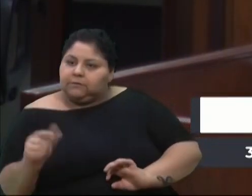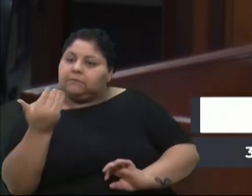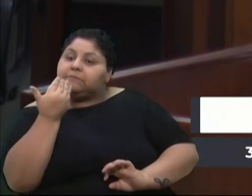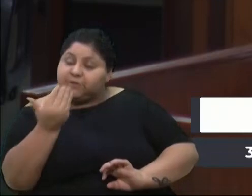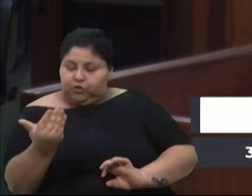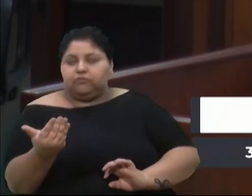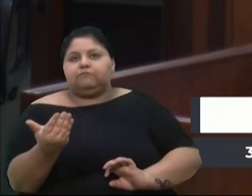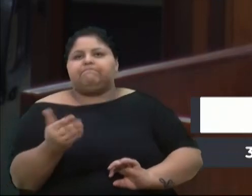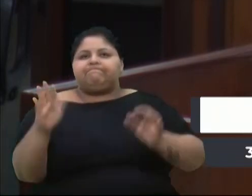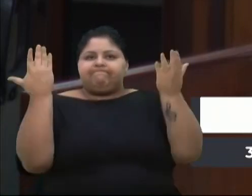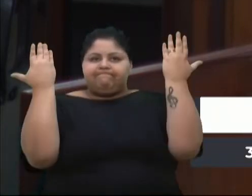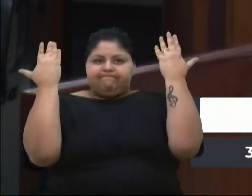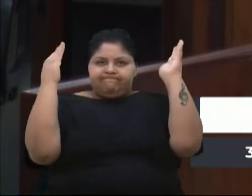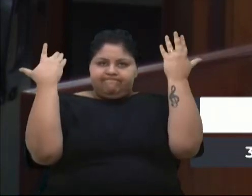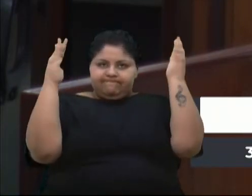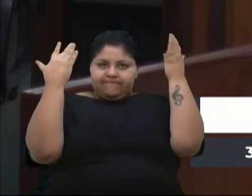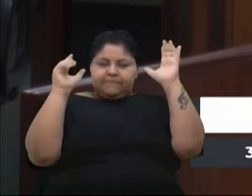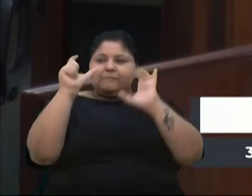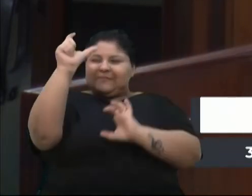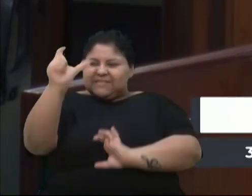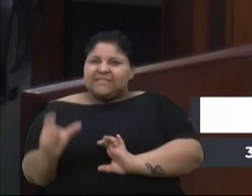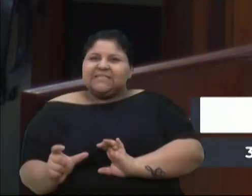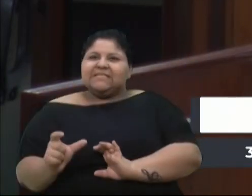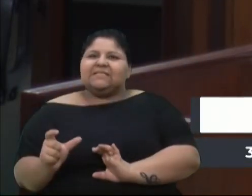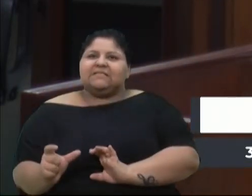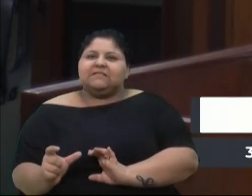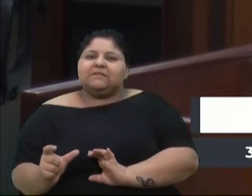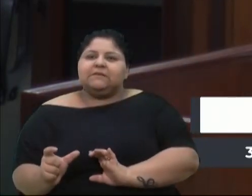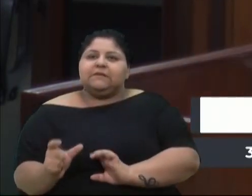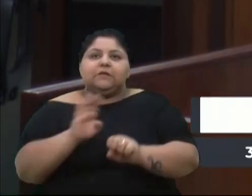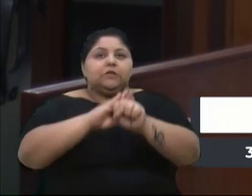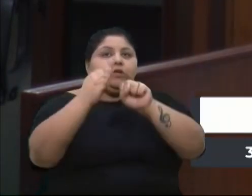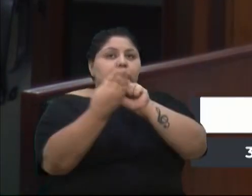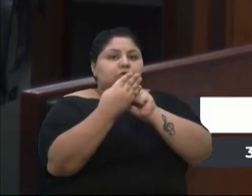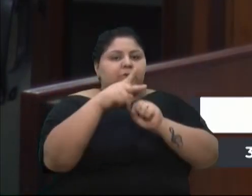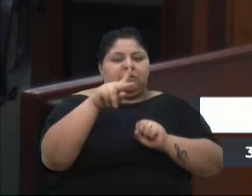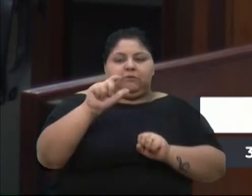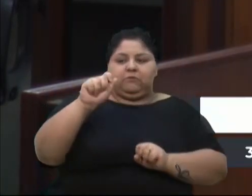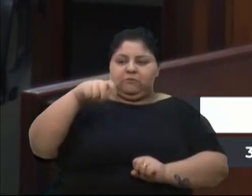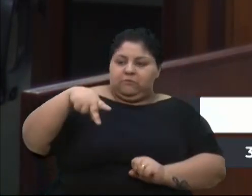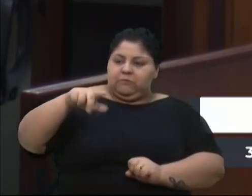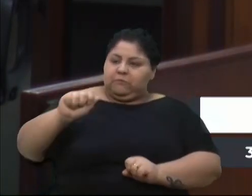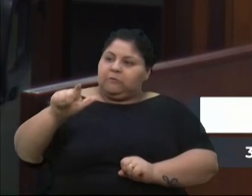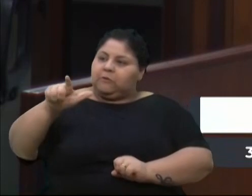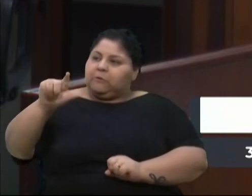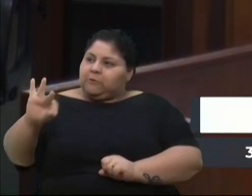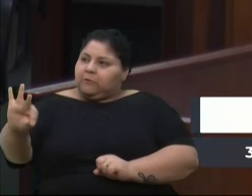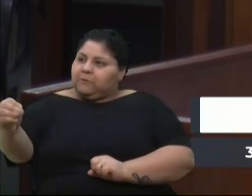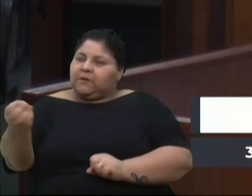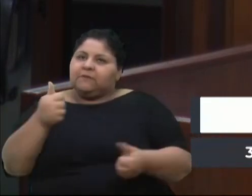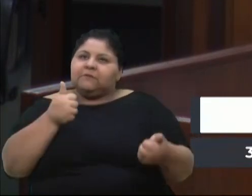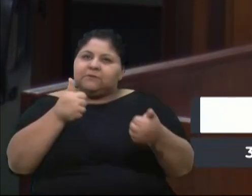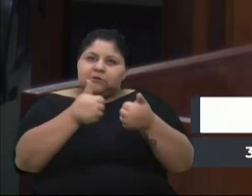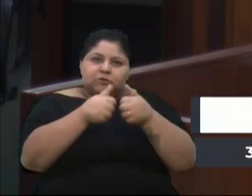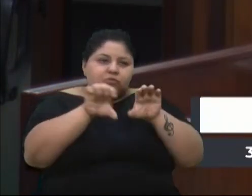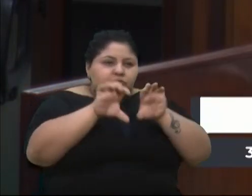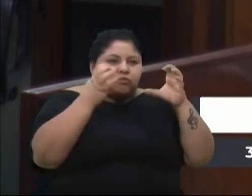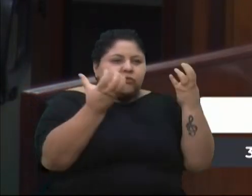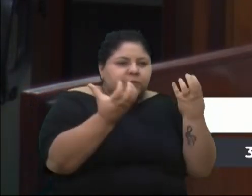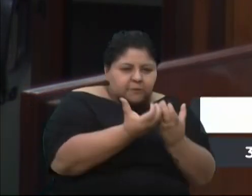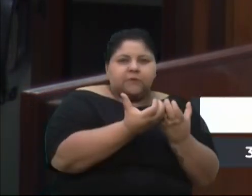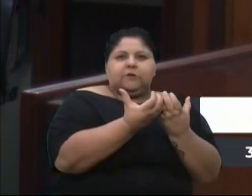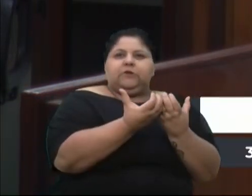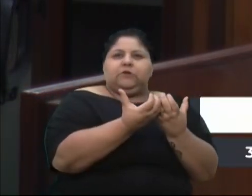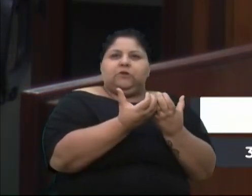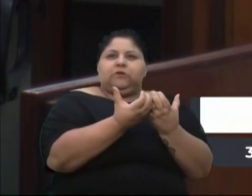Planalto. Parabéns, pessoal do bairro Planalto, que estão junto com a comunidade, junto com o